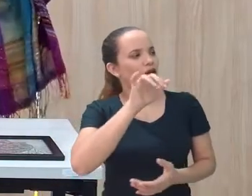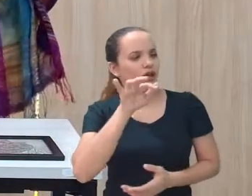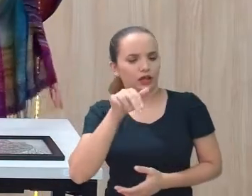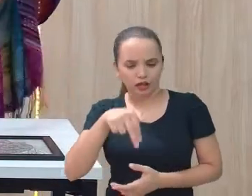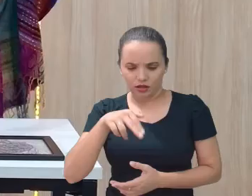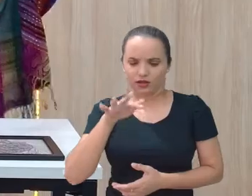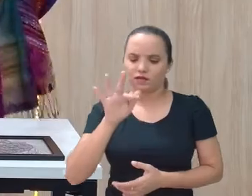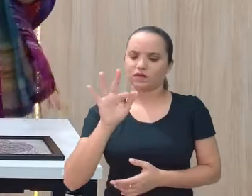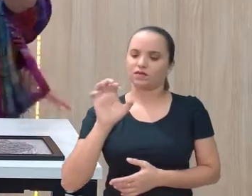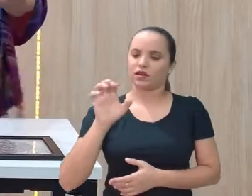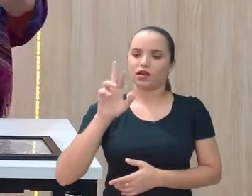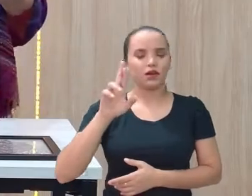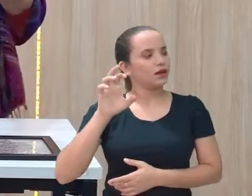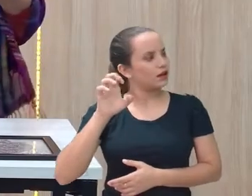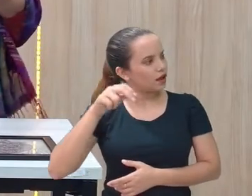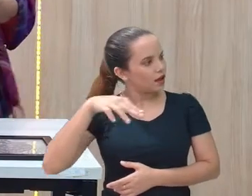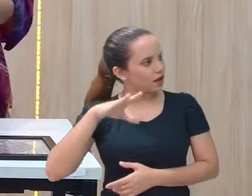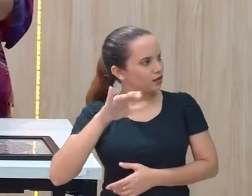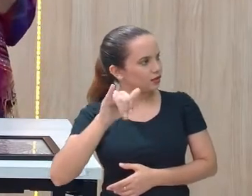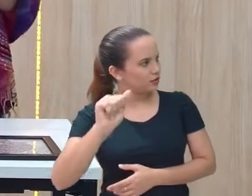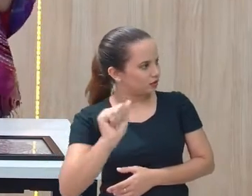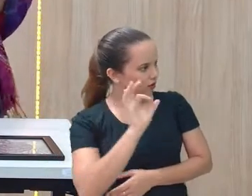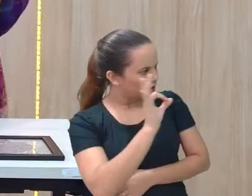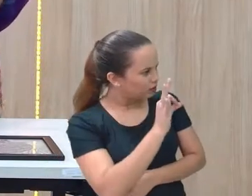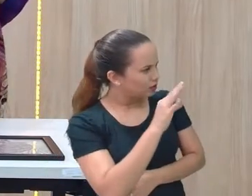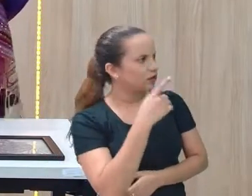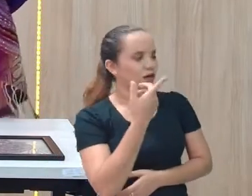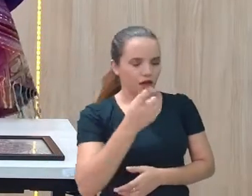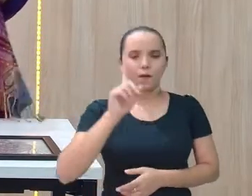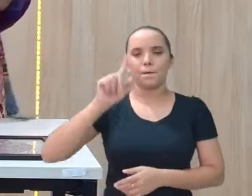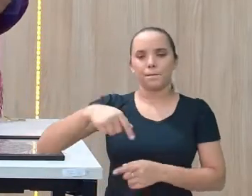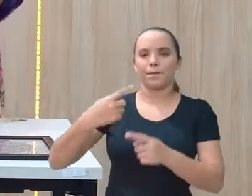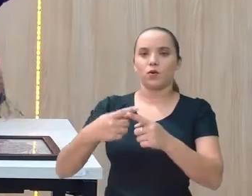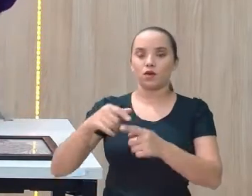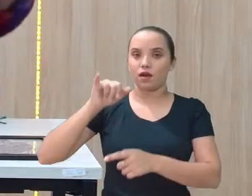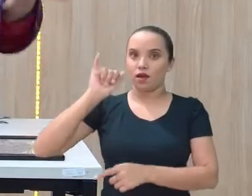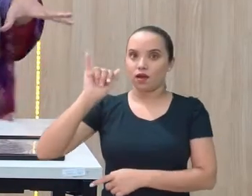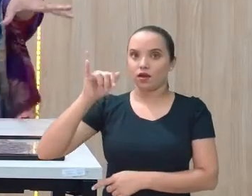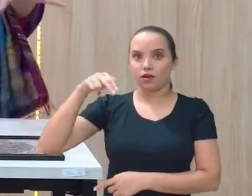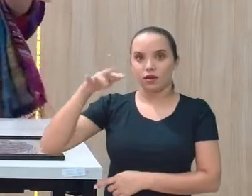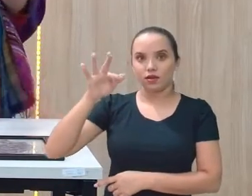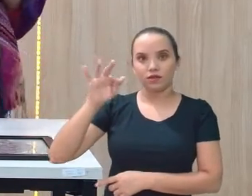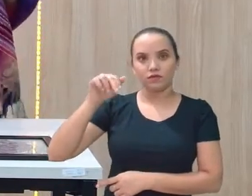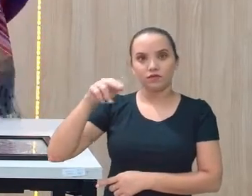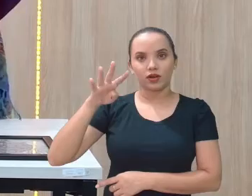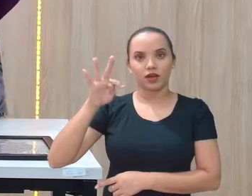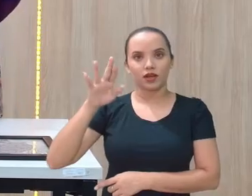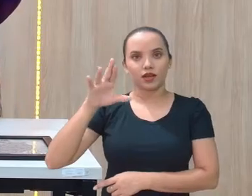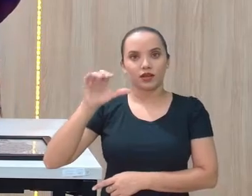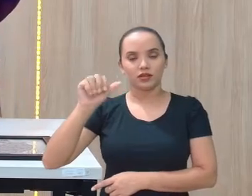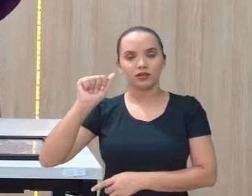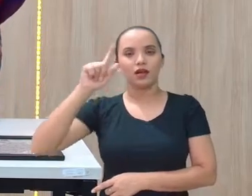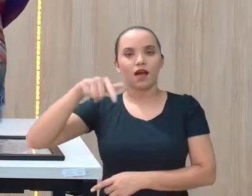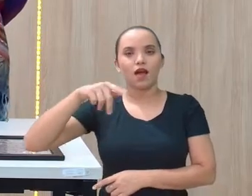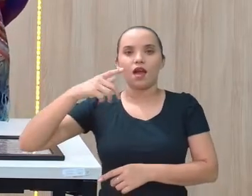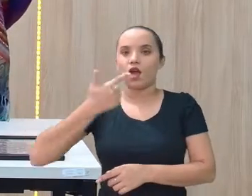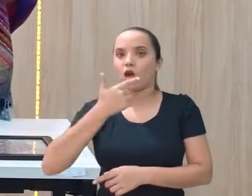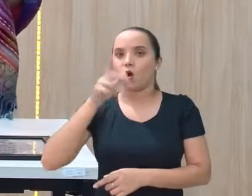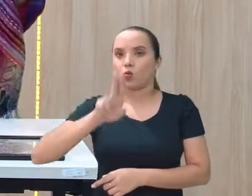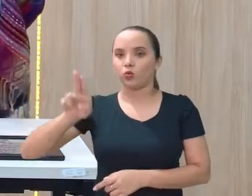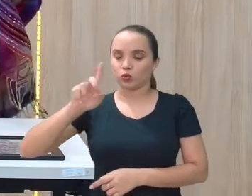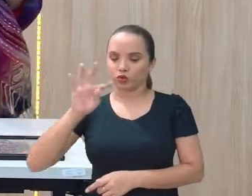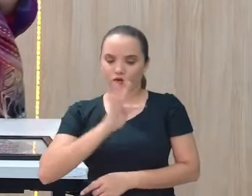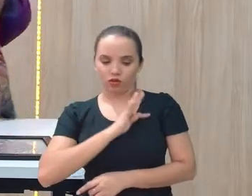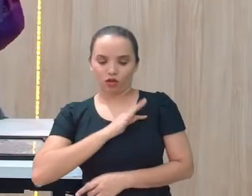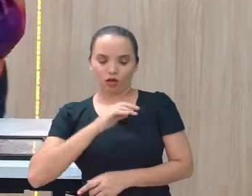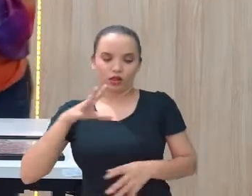Ou seja, porque acrescentou, né? Isso. Um trabalho, uma técnica extra em cima de outra. É. Gente, vivendo e